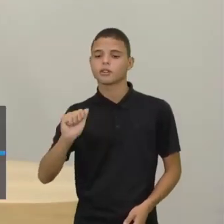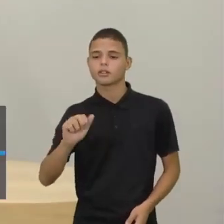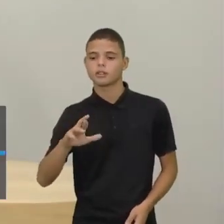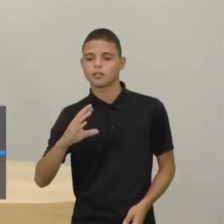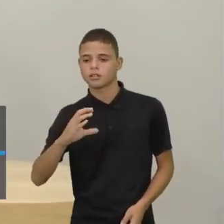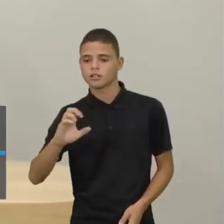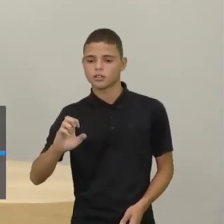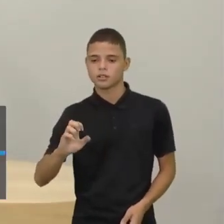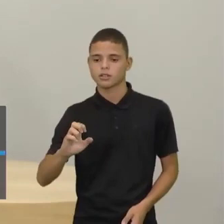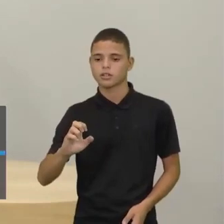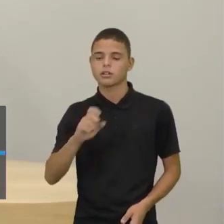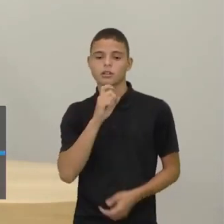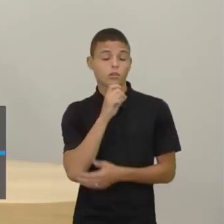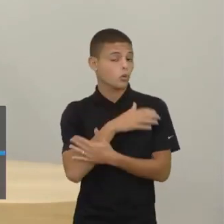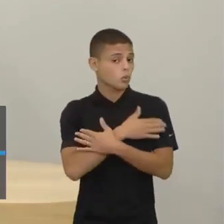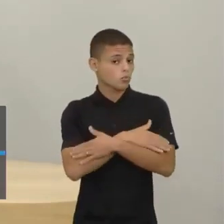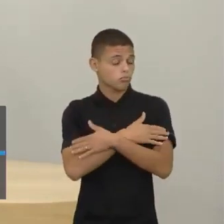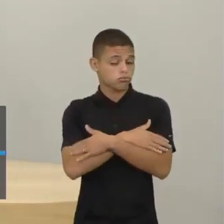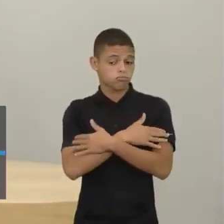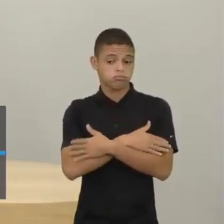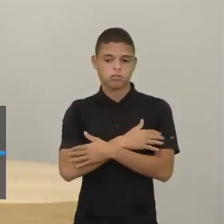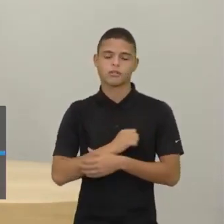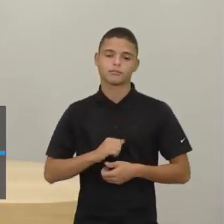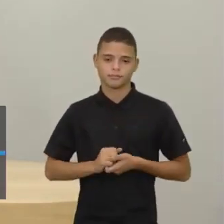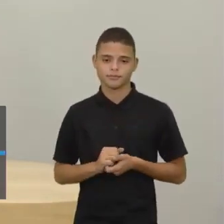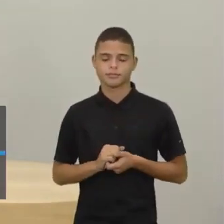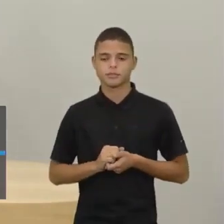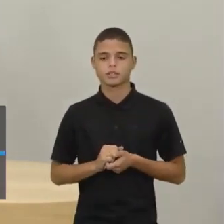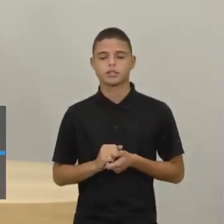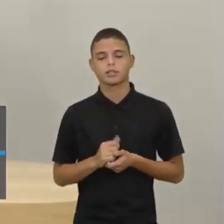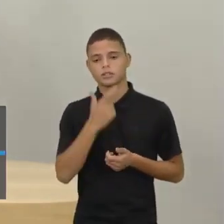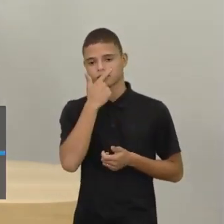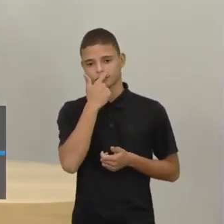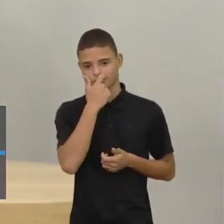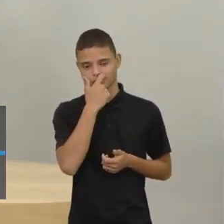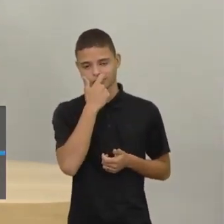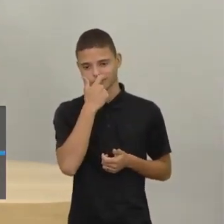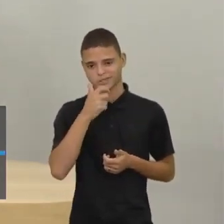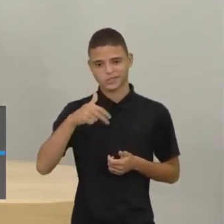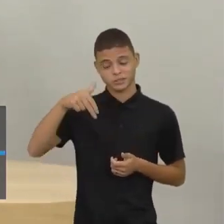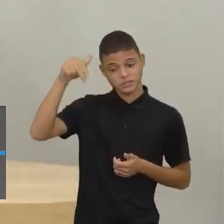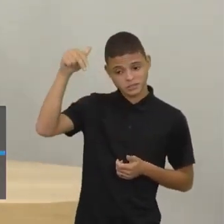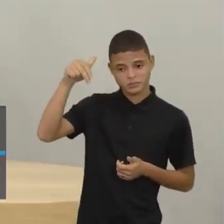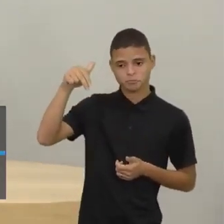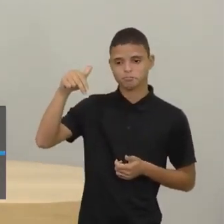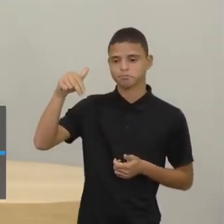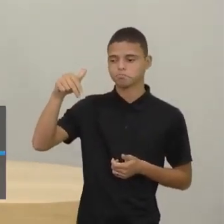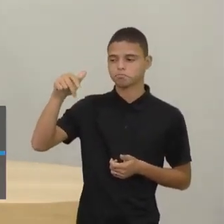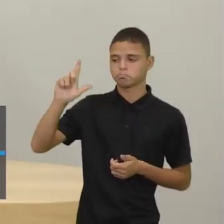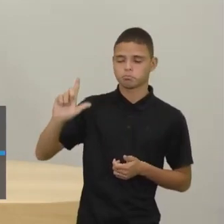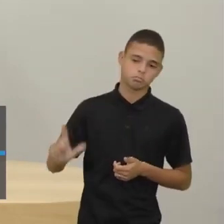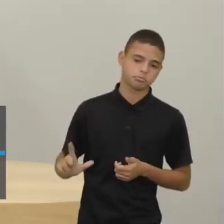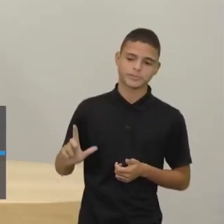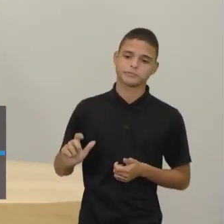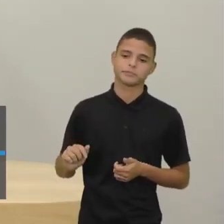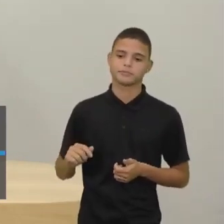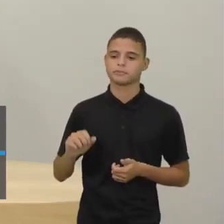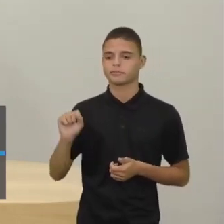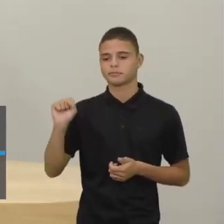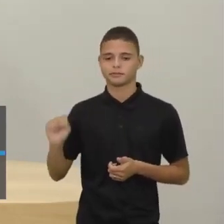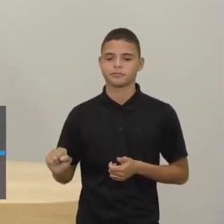isso a diversificação também é por causa do território, né, uma extensão tanto latitudinal como uma